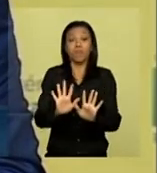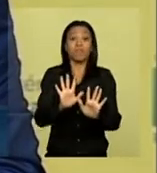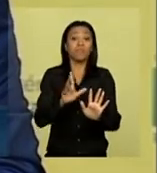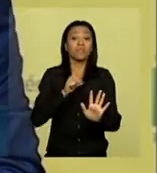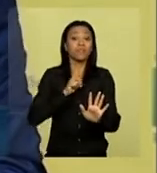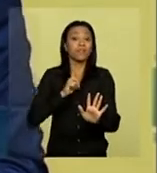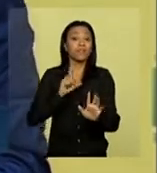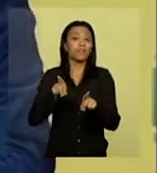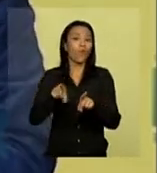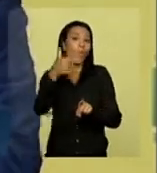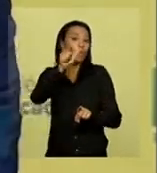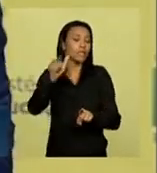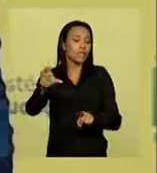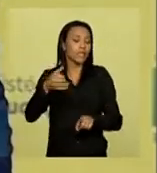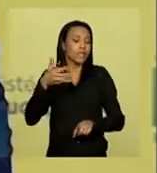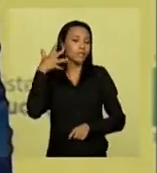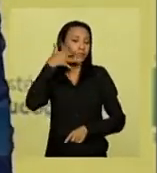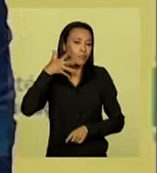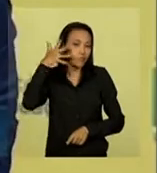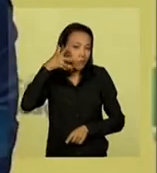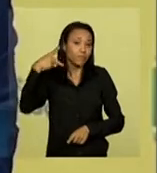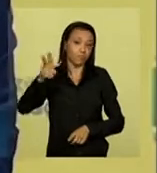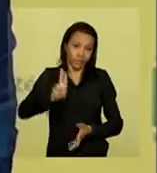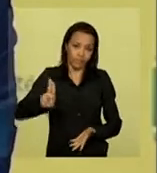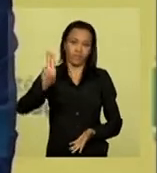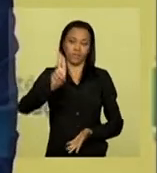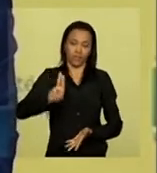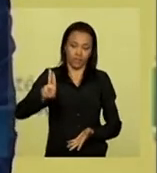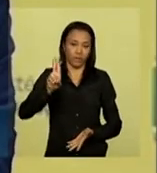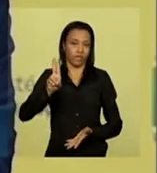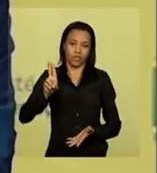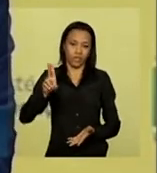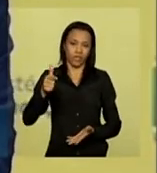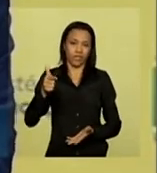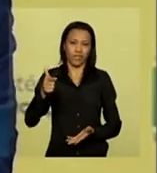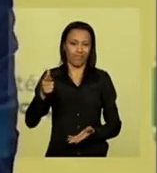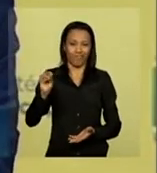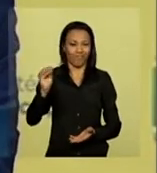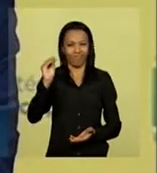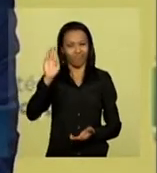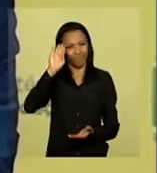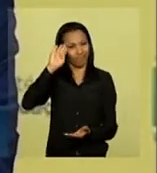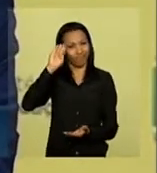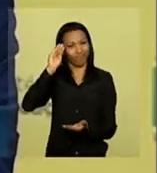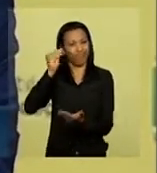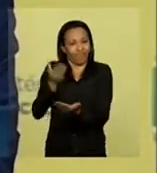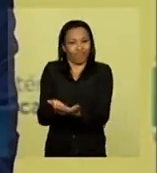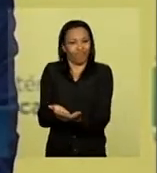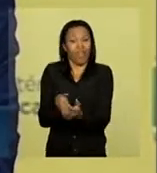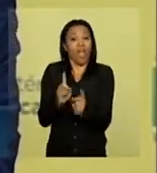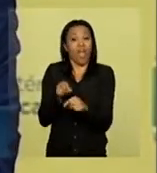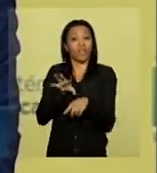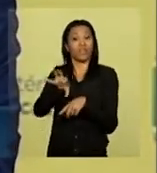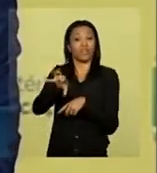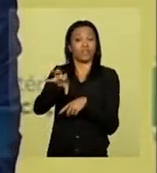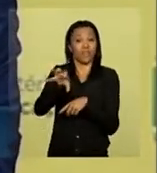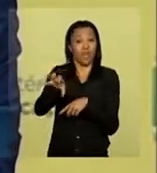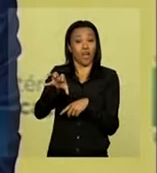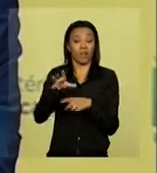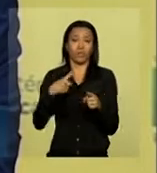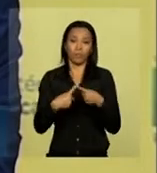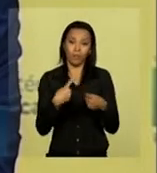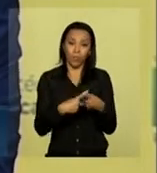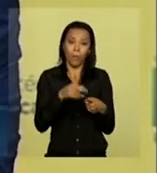tem um discurso também que eu acho que é um discurso que não se sustenta mais que às vezes é muito influenciado pelos cursinhos